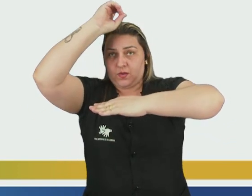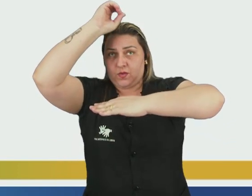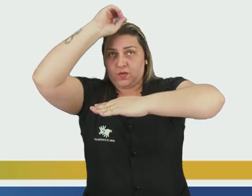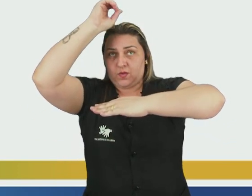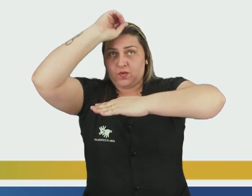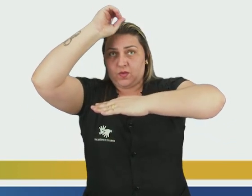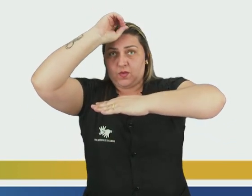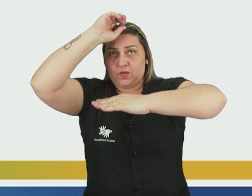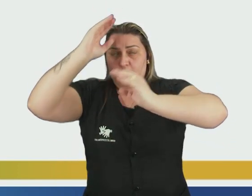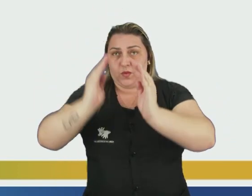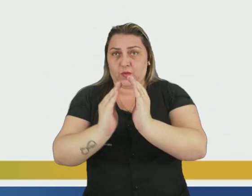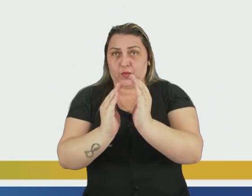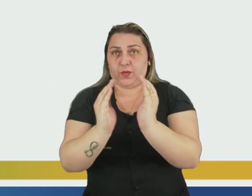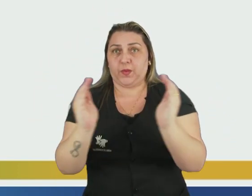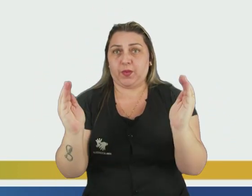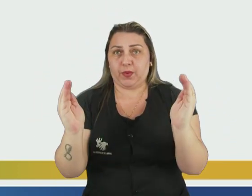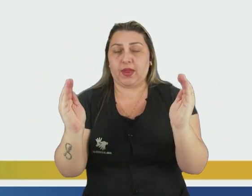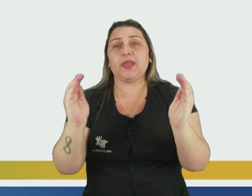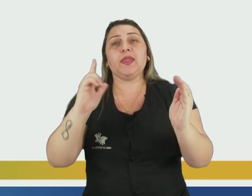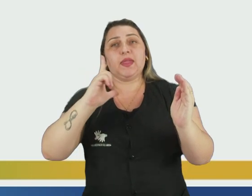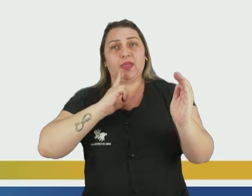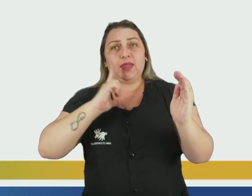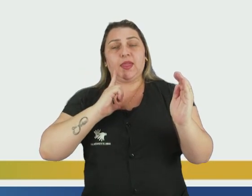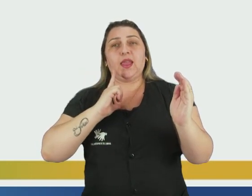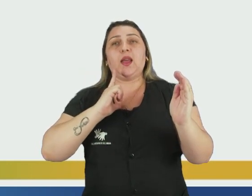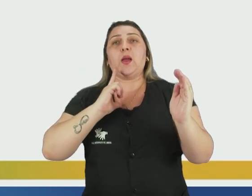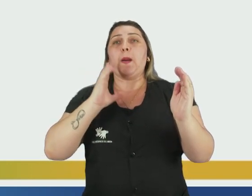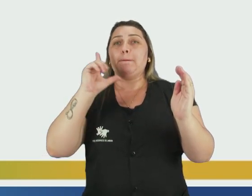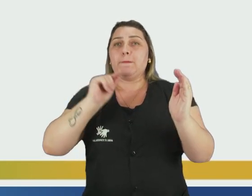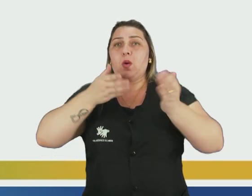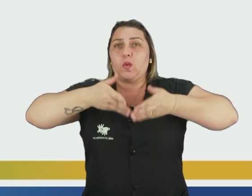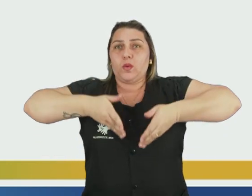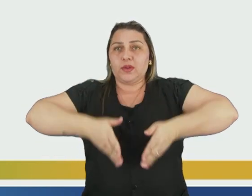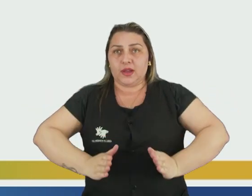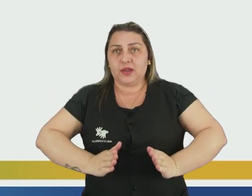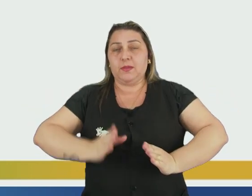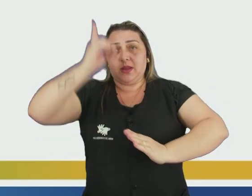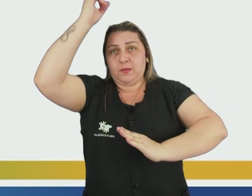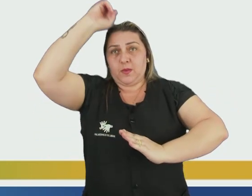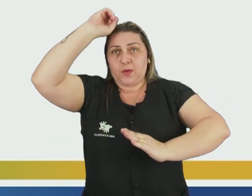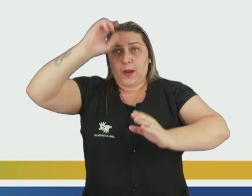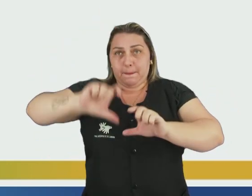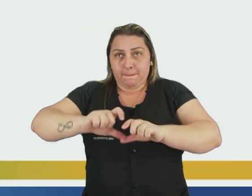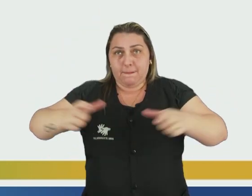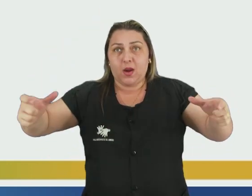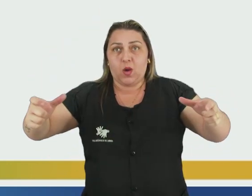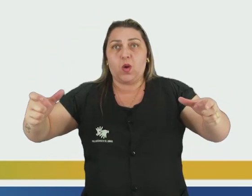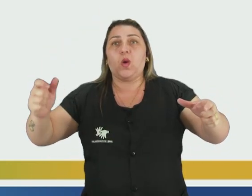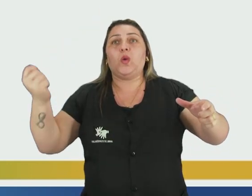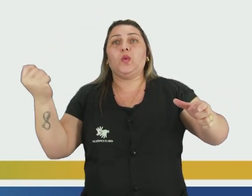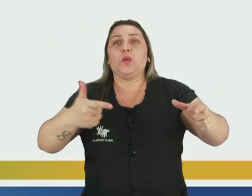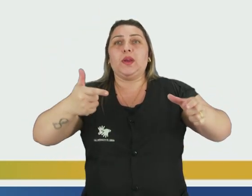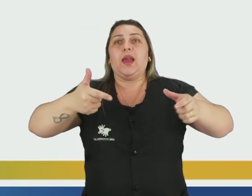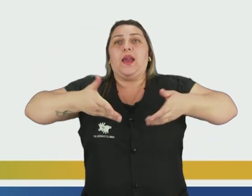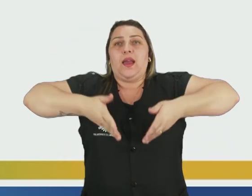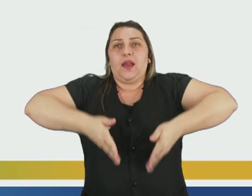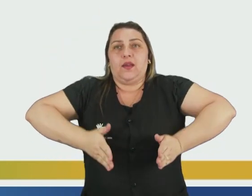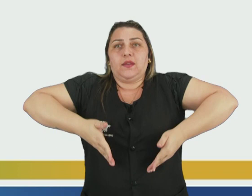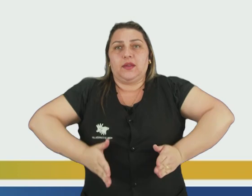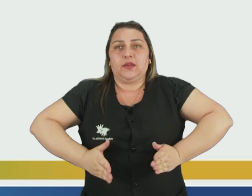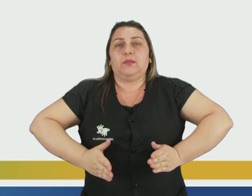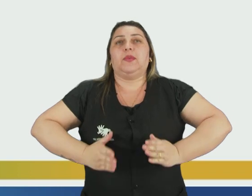mais inflada. Então, significa que a gente está tendo um baixo nascimento e a população adulta é maior do que a taxa de